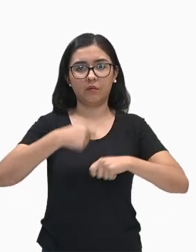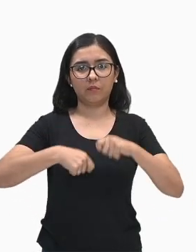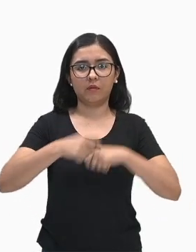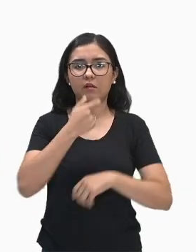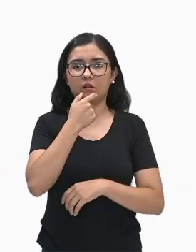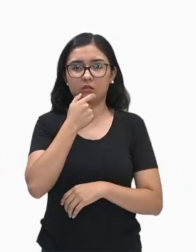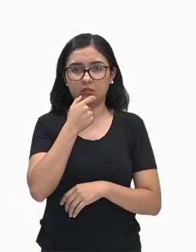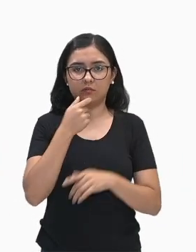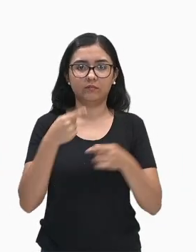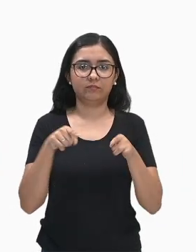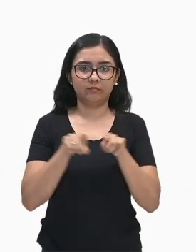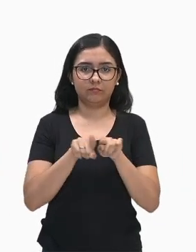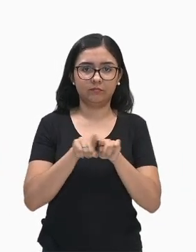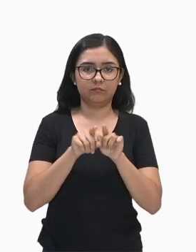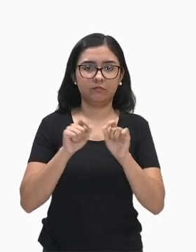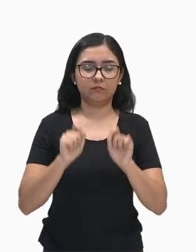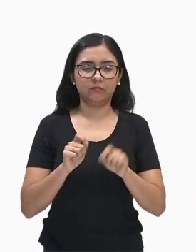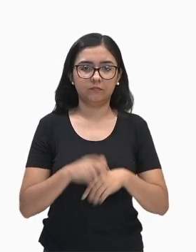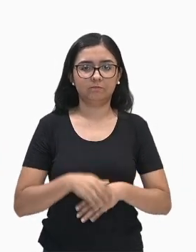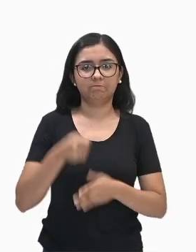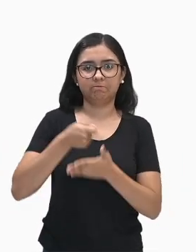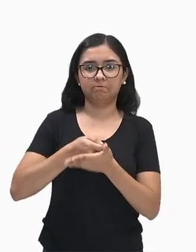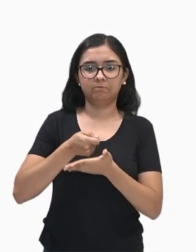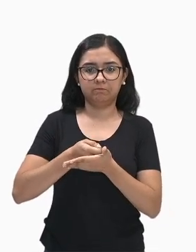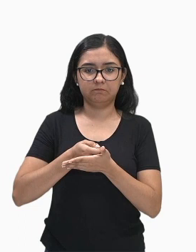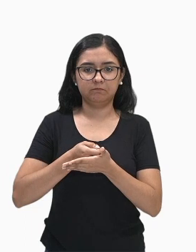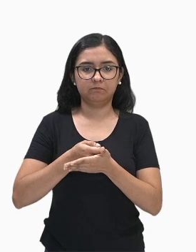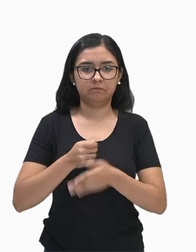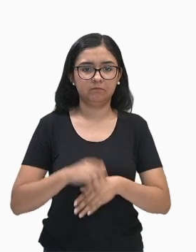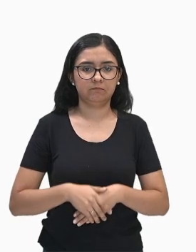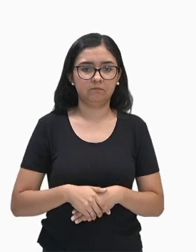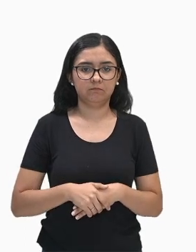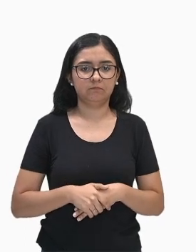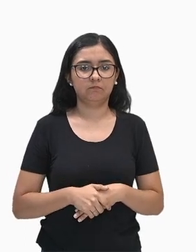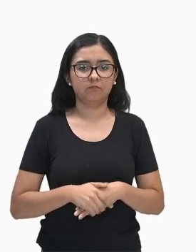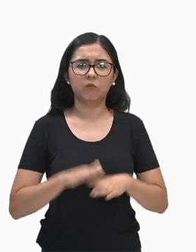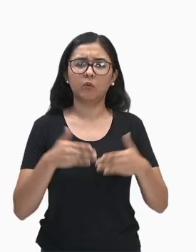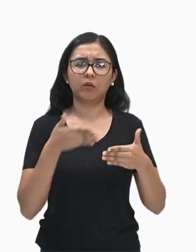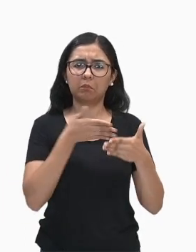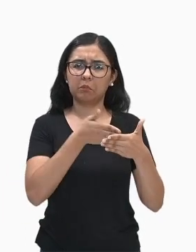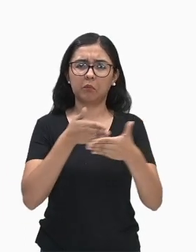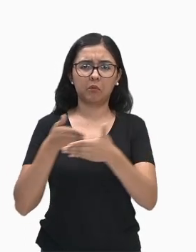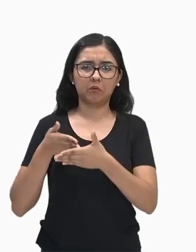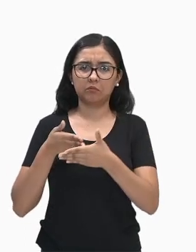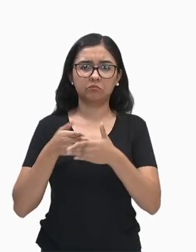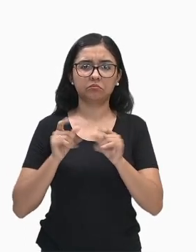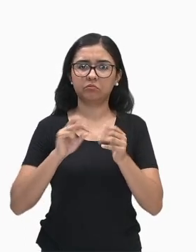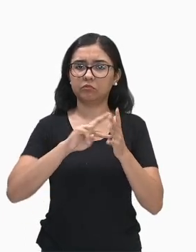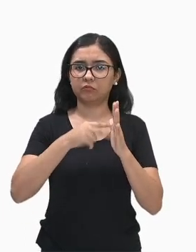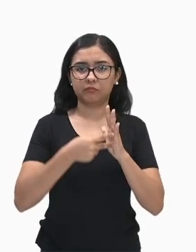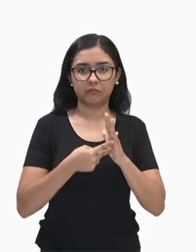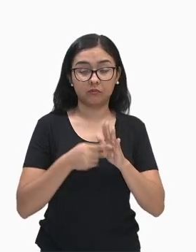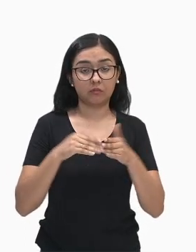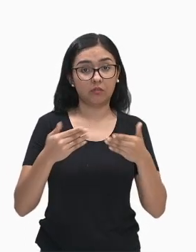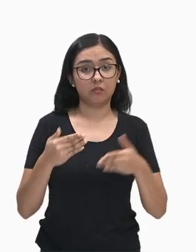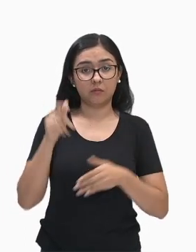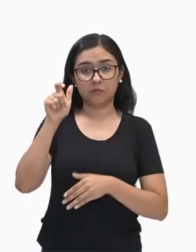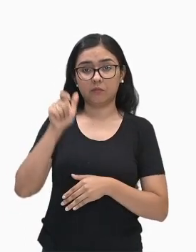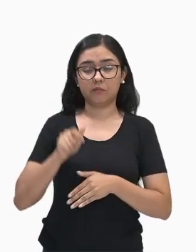e forçá-la a pedir a paz. O que é um bloqueio? O segundo